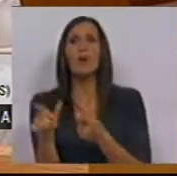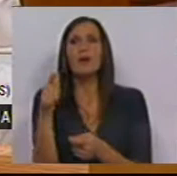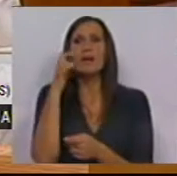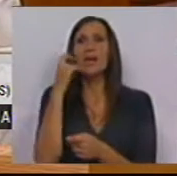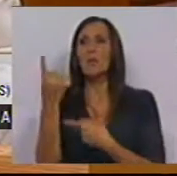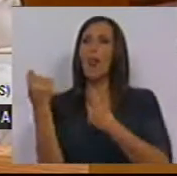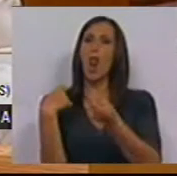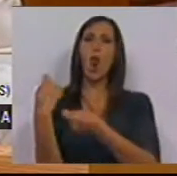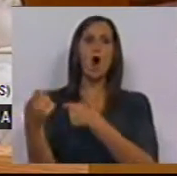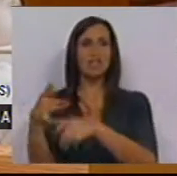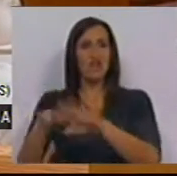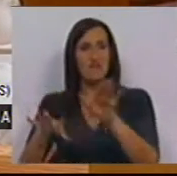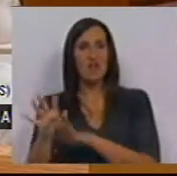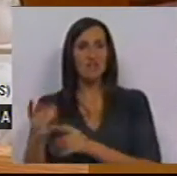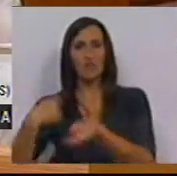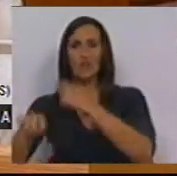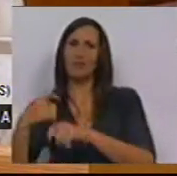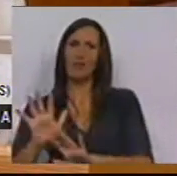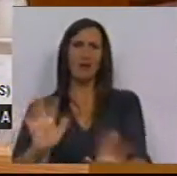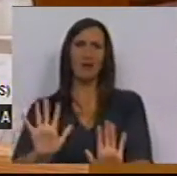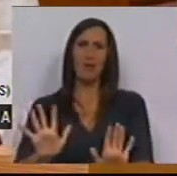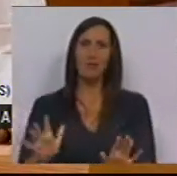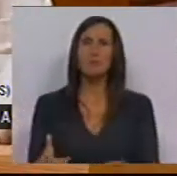por lojas mercantilistas e economicistas.